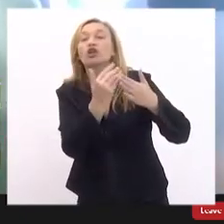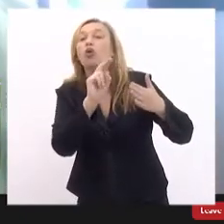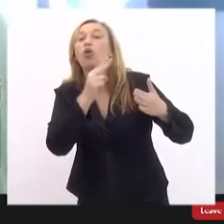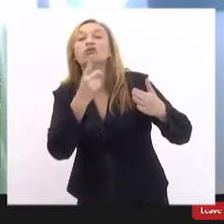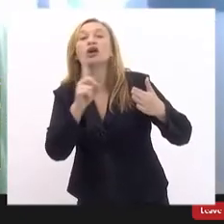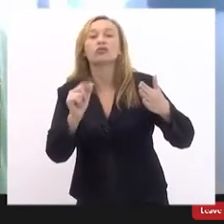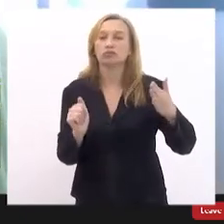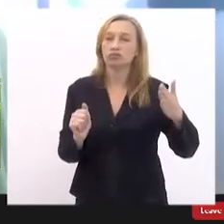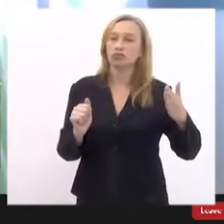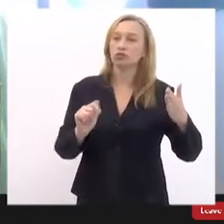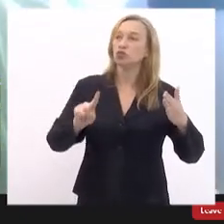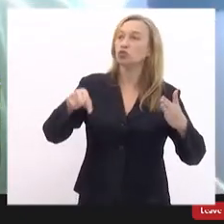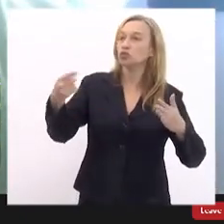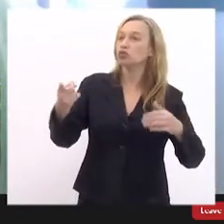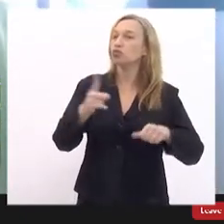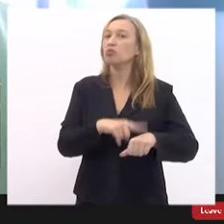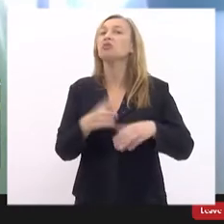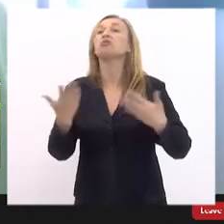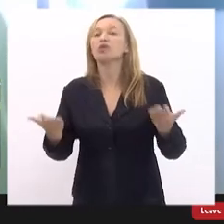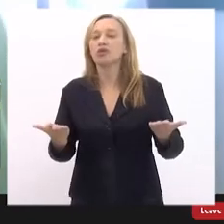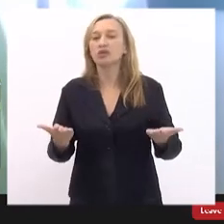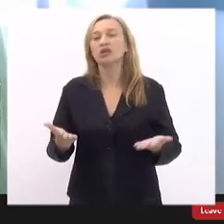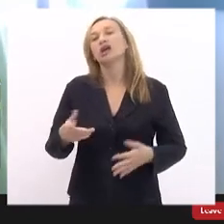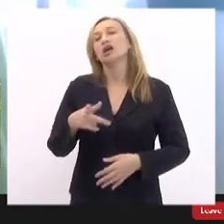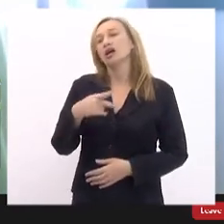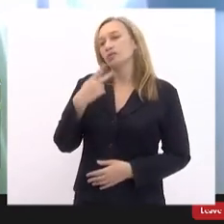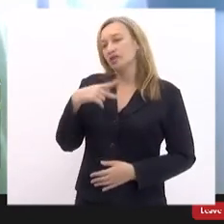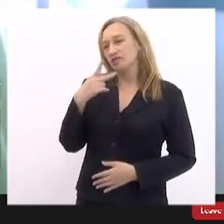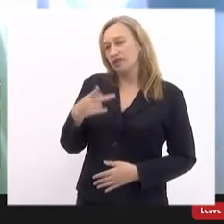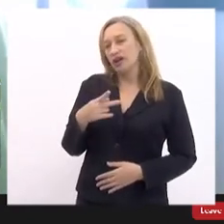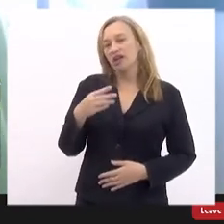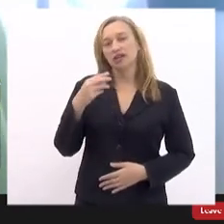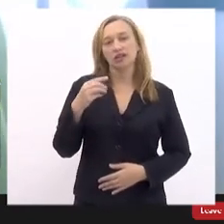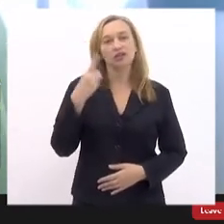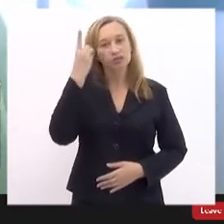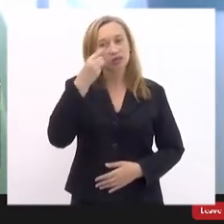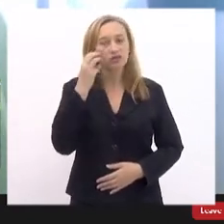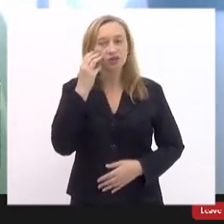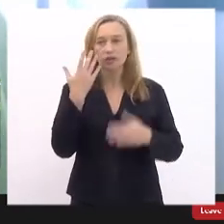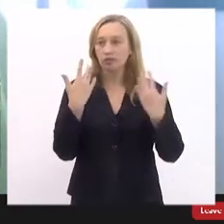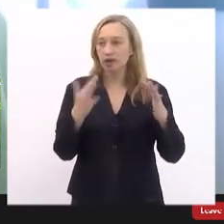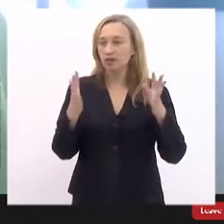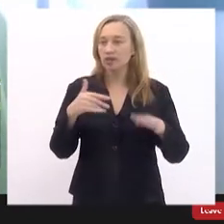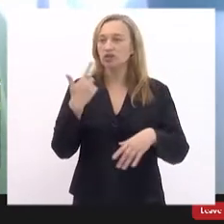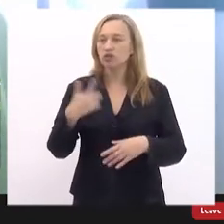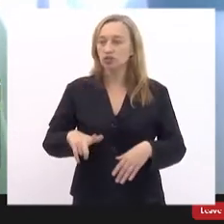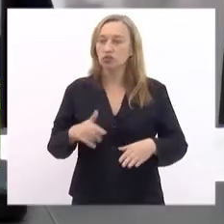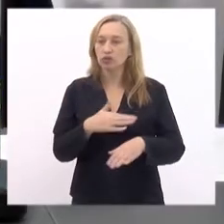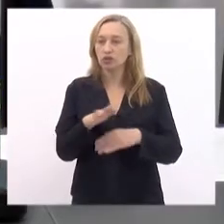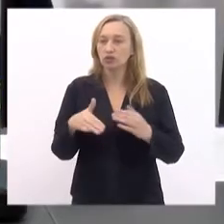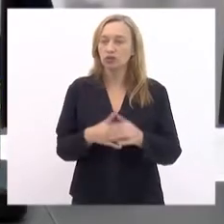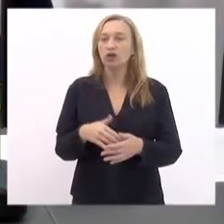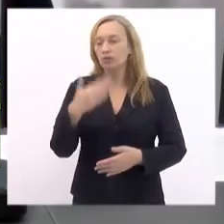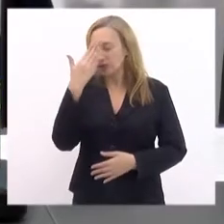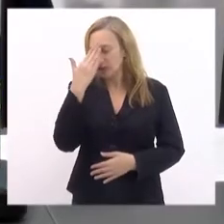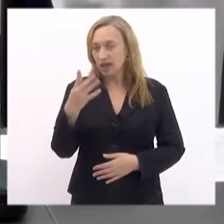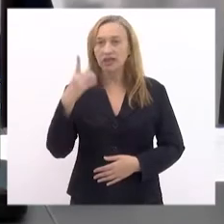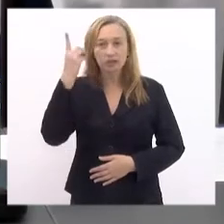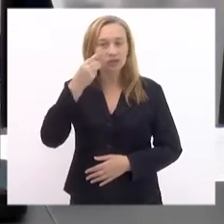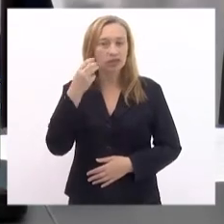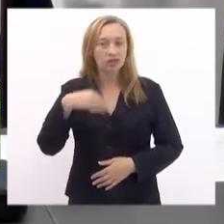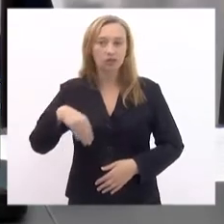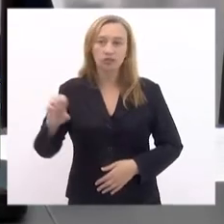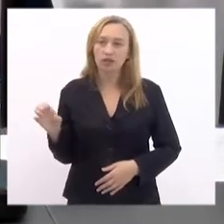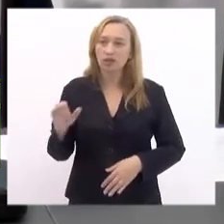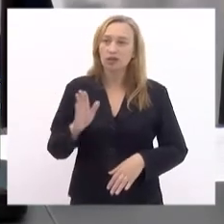feito nos próximos tempos? Eram essas observações apenas, Valdec, e saudar outra vez a todos. Obrigado, deputado Carlos Mink,